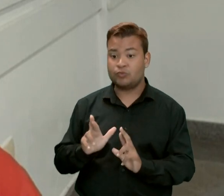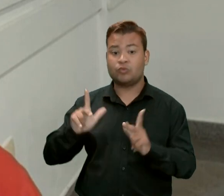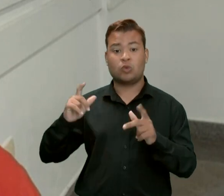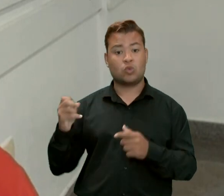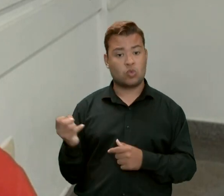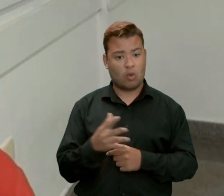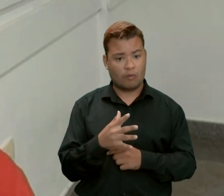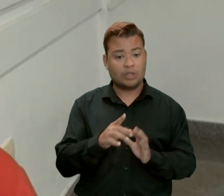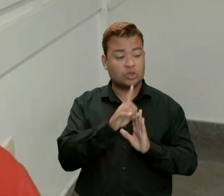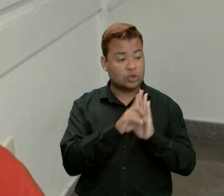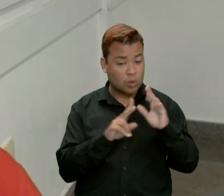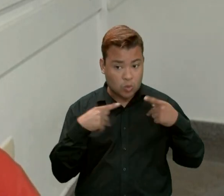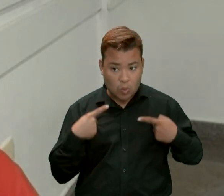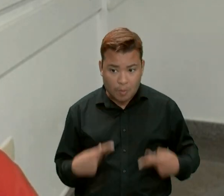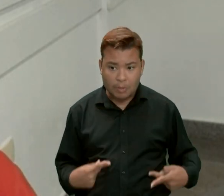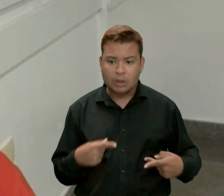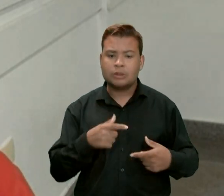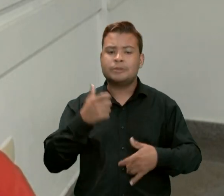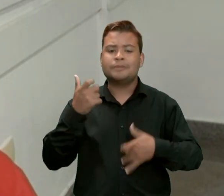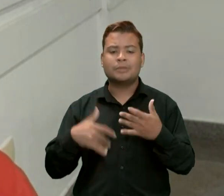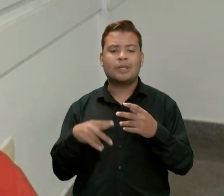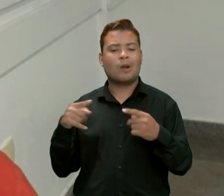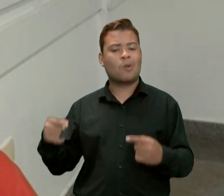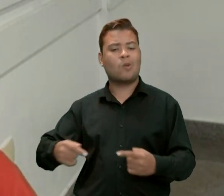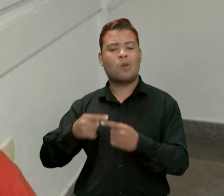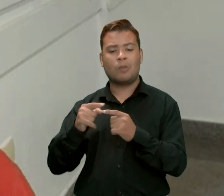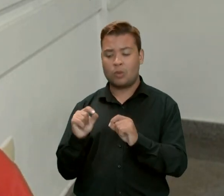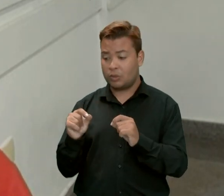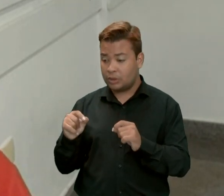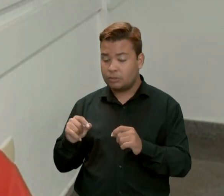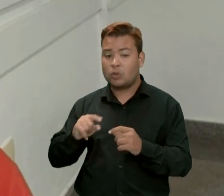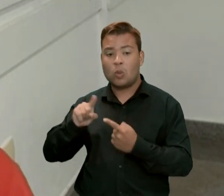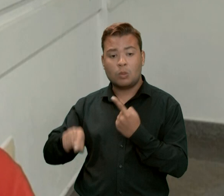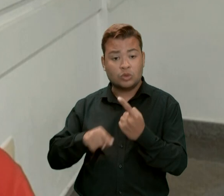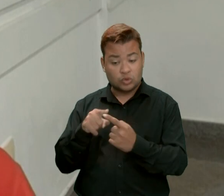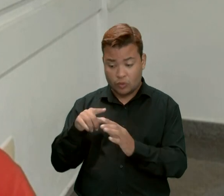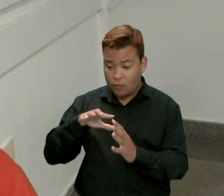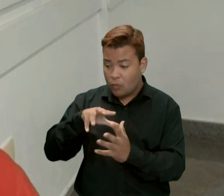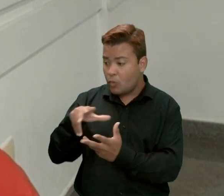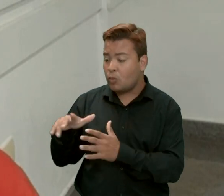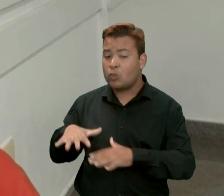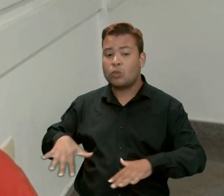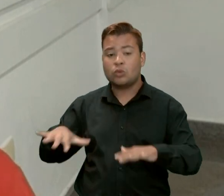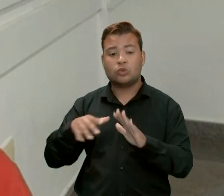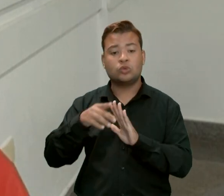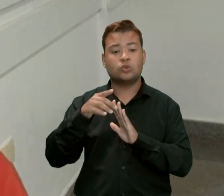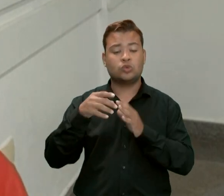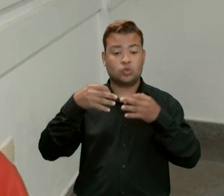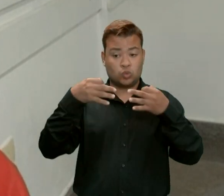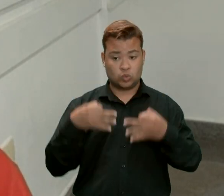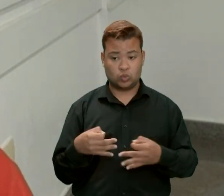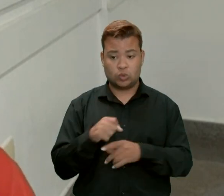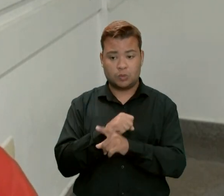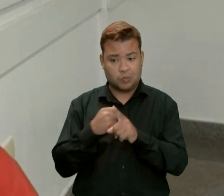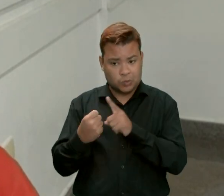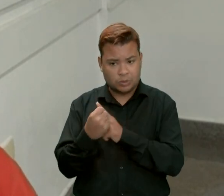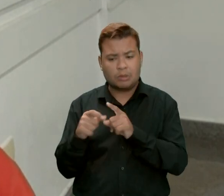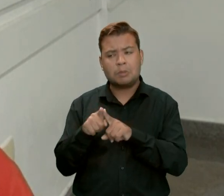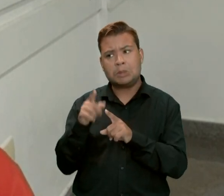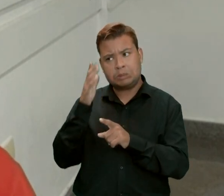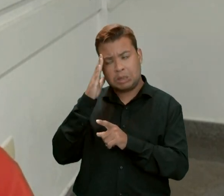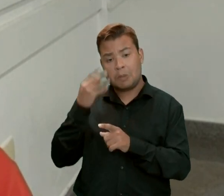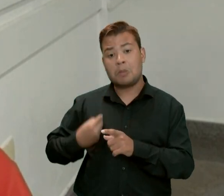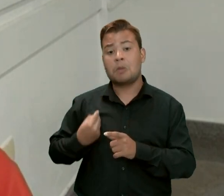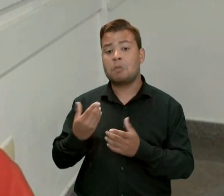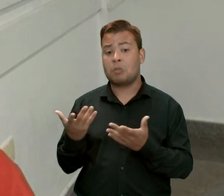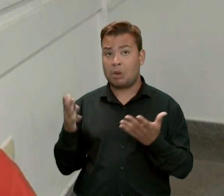humanos é falar da construção desse mundo de justiça social, desse mundo que enfrenta a crise climática que nós vivemos, que